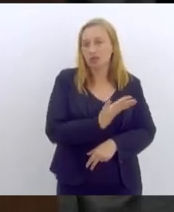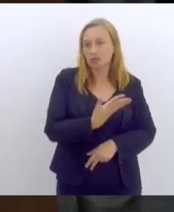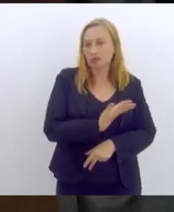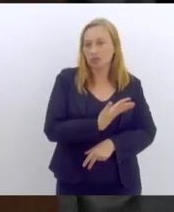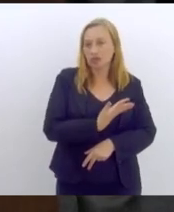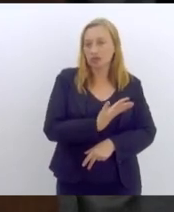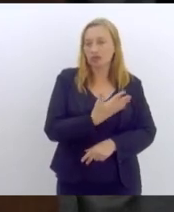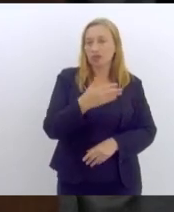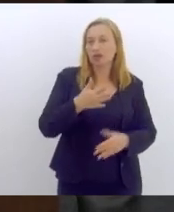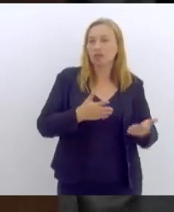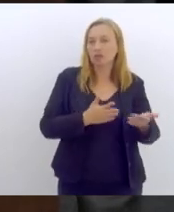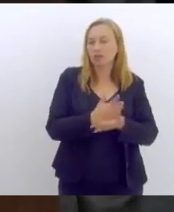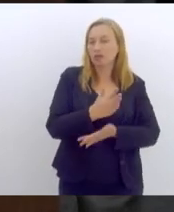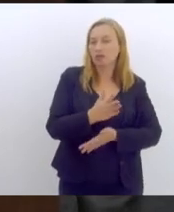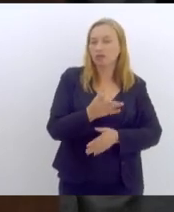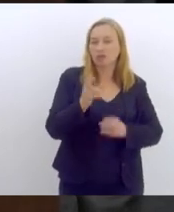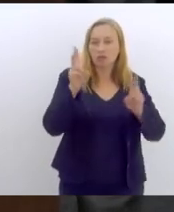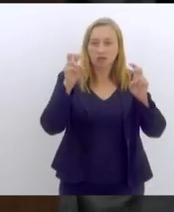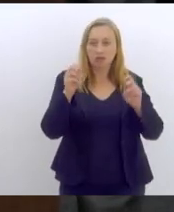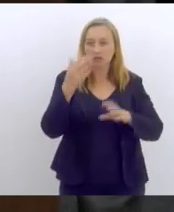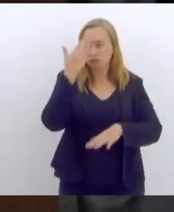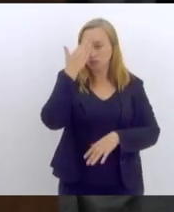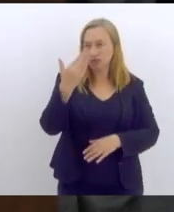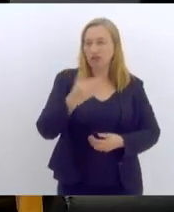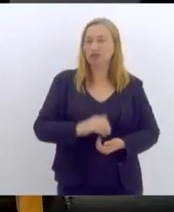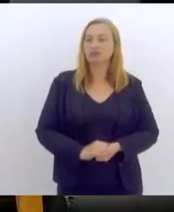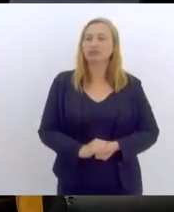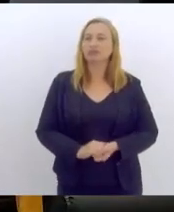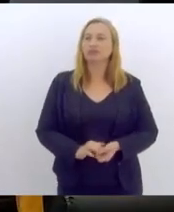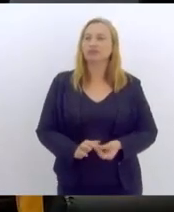que aprovem a matéria. Muito obrigado.